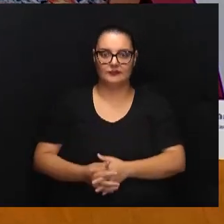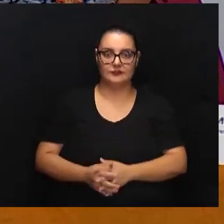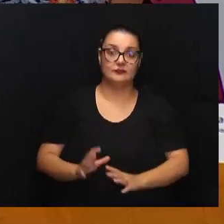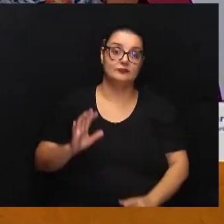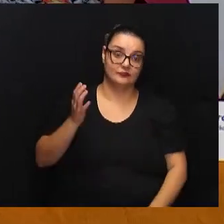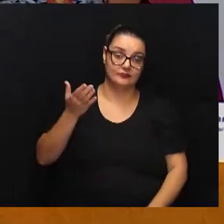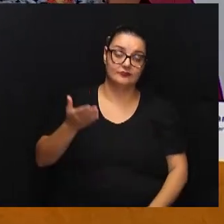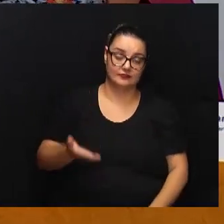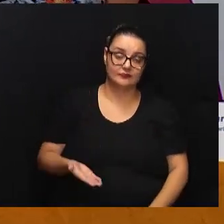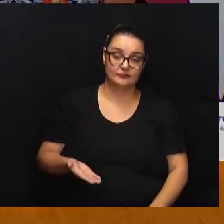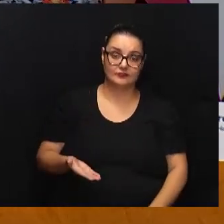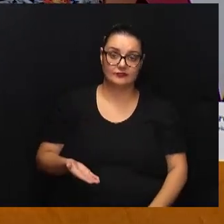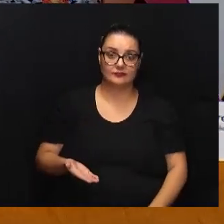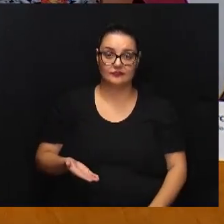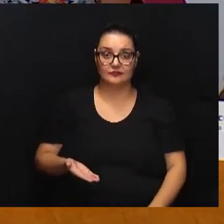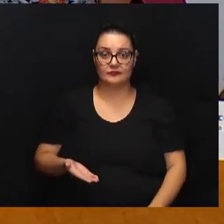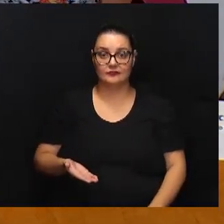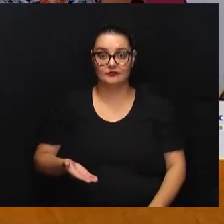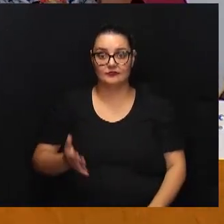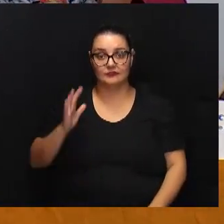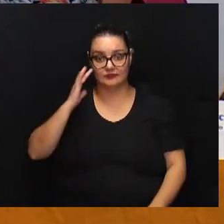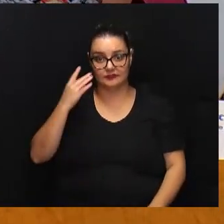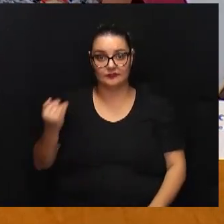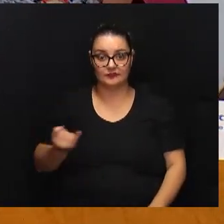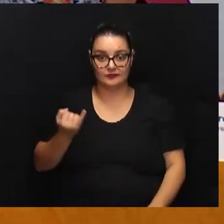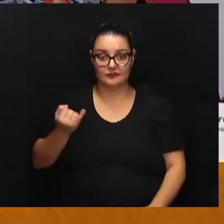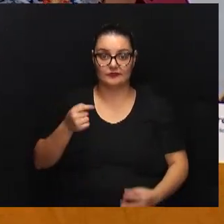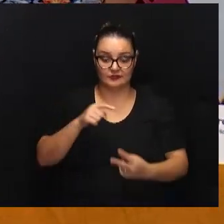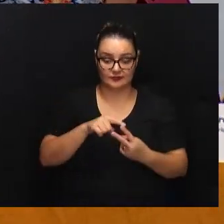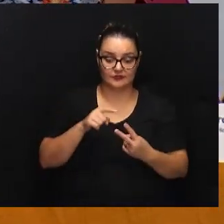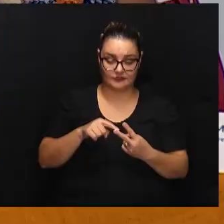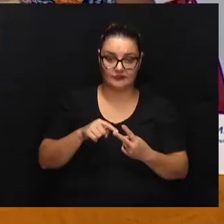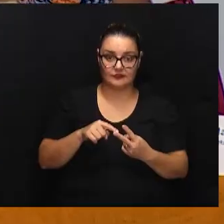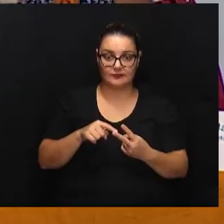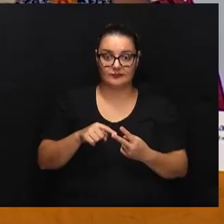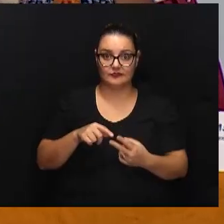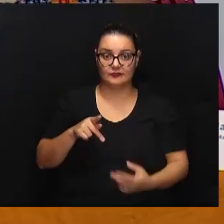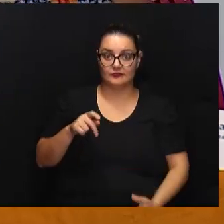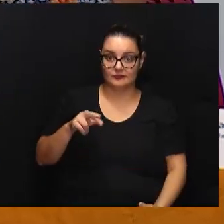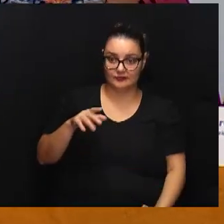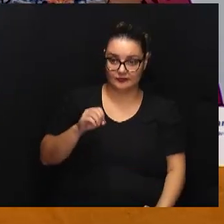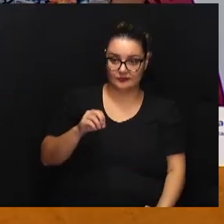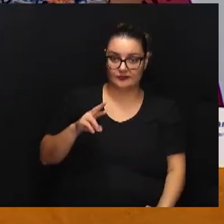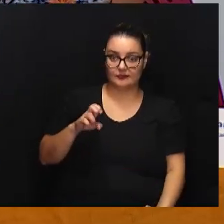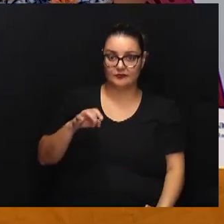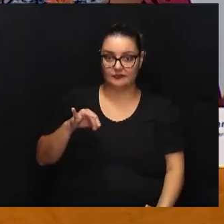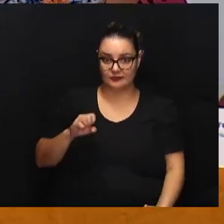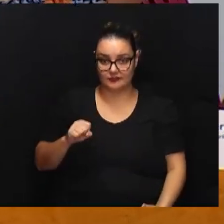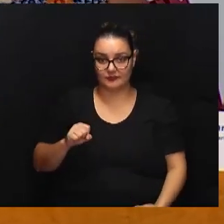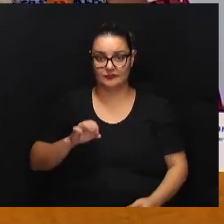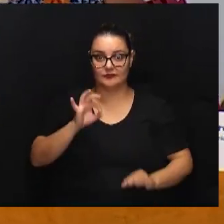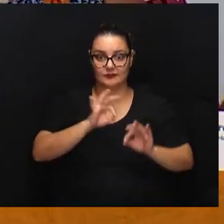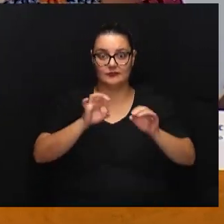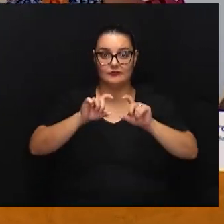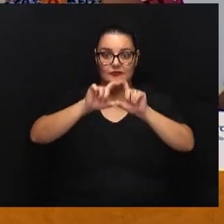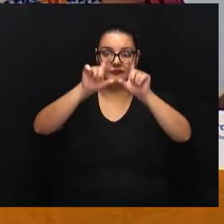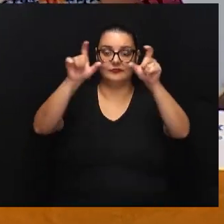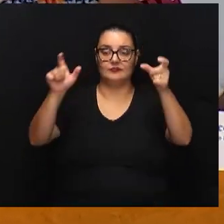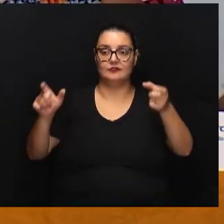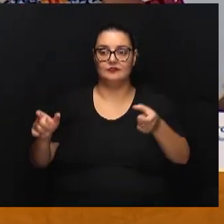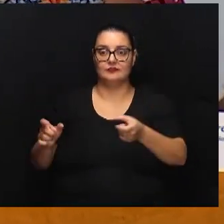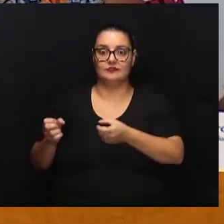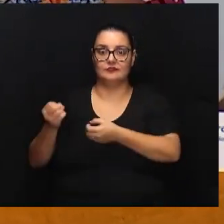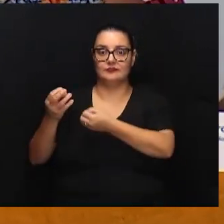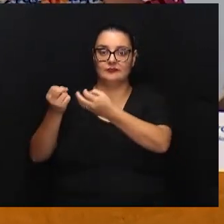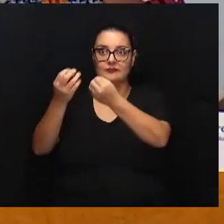esses grupos, e foi assim que aconteceu. E acho que é importante só 2 coisas ainda, né? O Paulo Reis, que